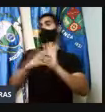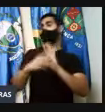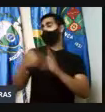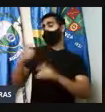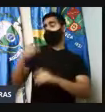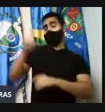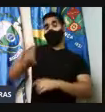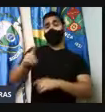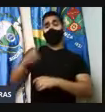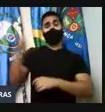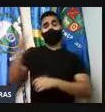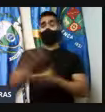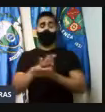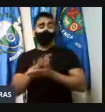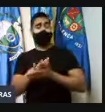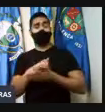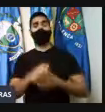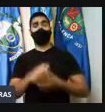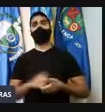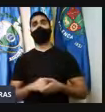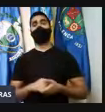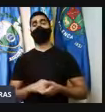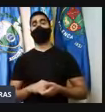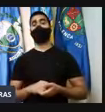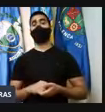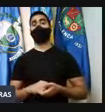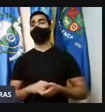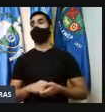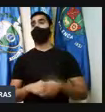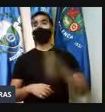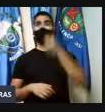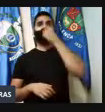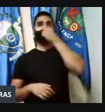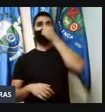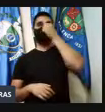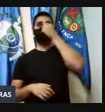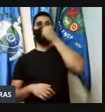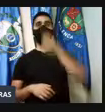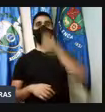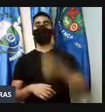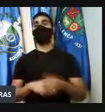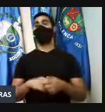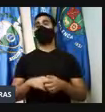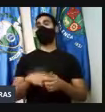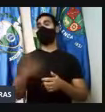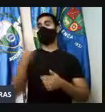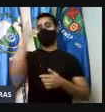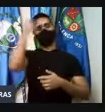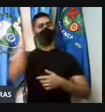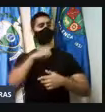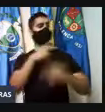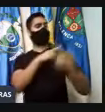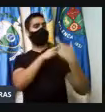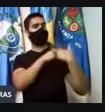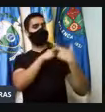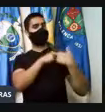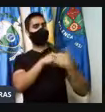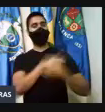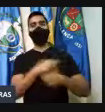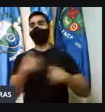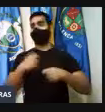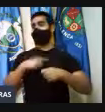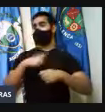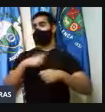tendo esclarecimento de nenhuma das partes, que são as partes que são entendidas de responsabilidade para a gente